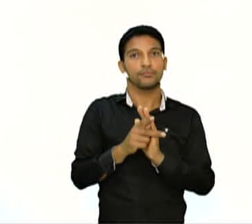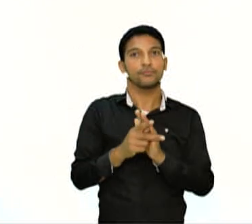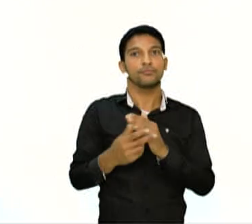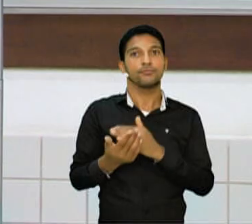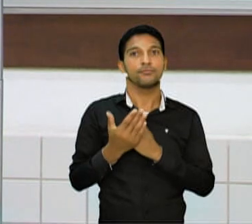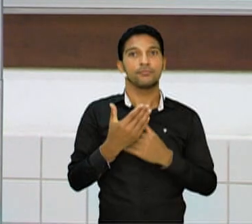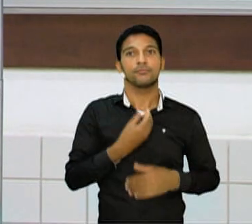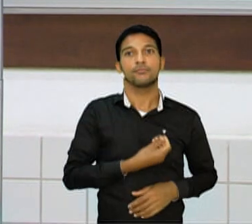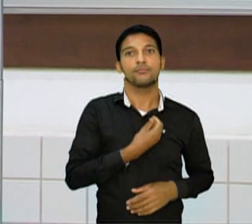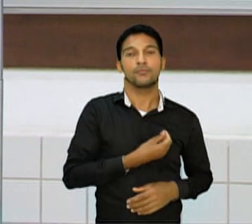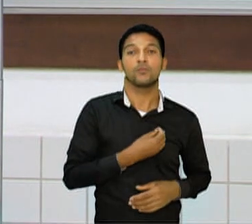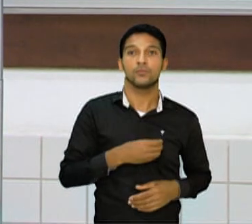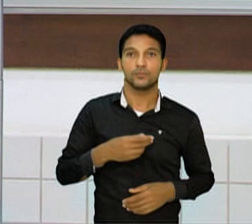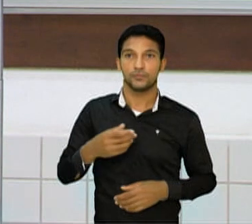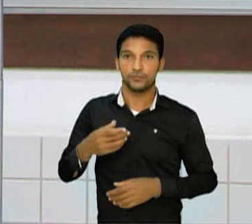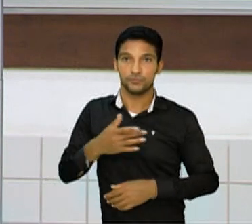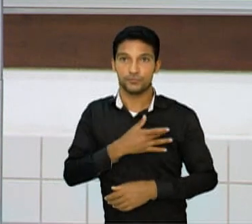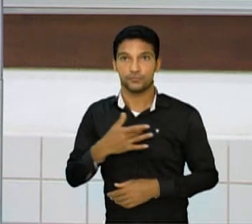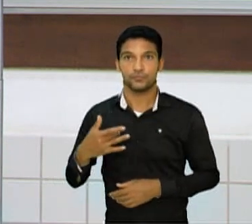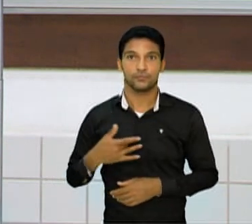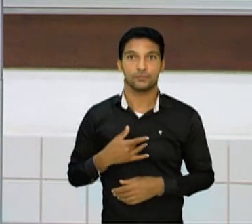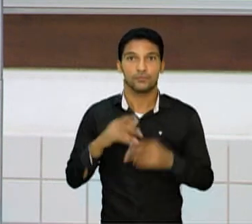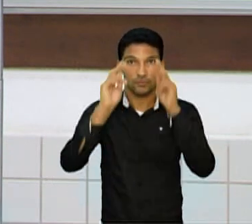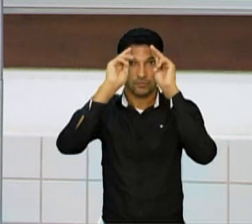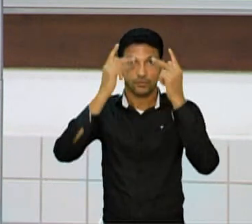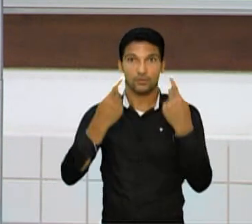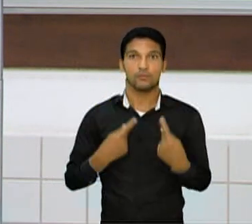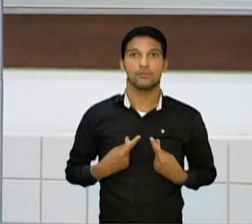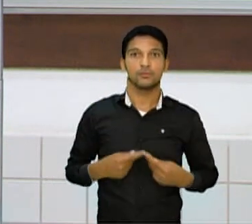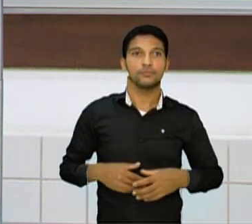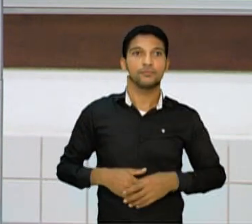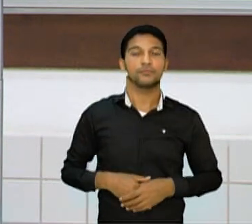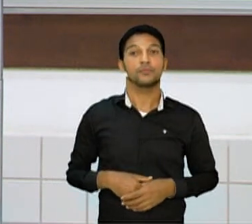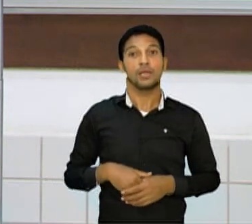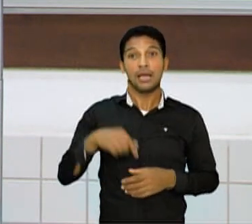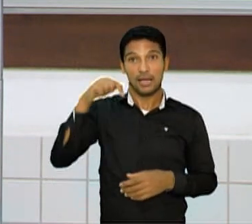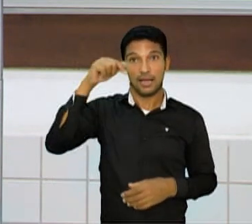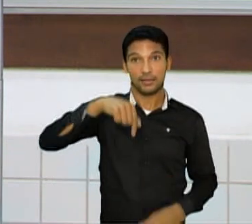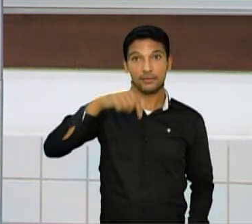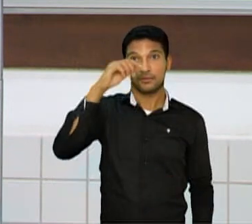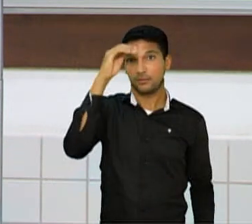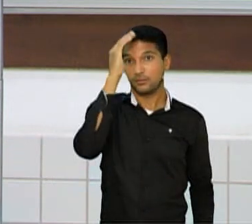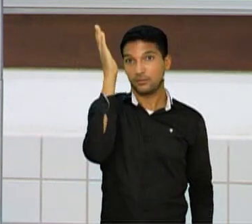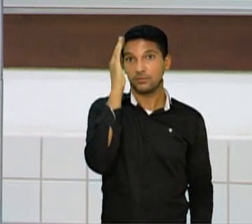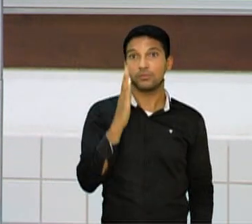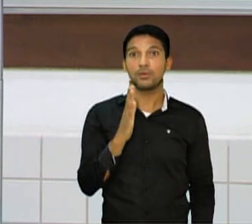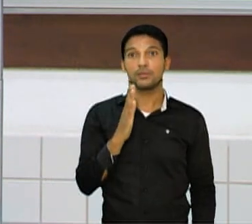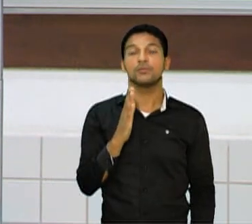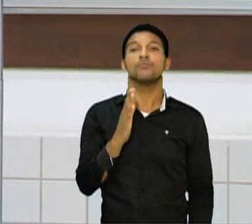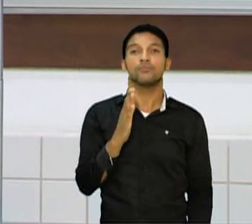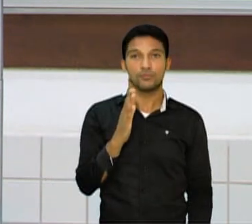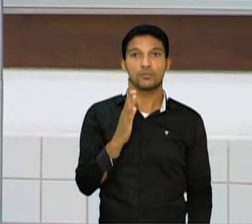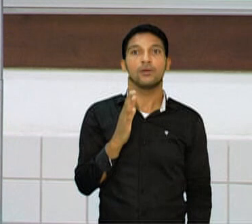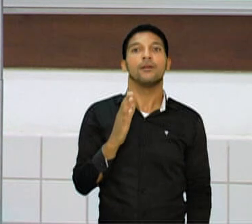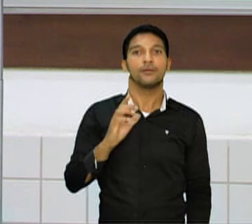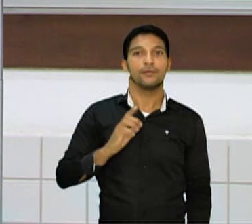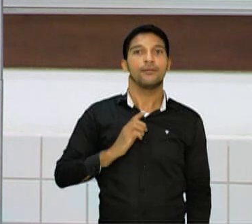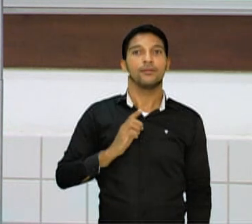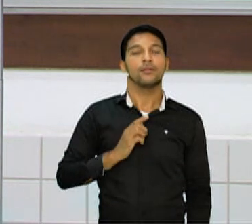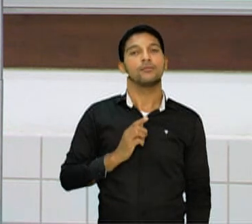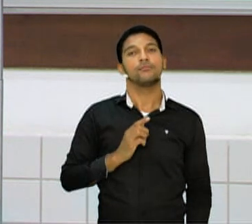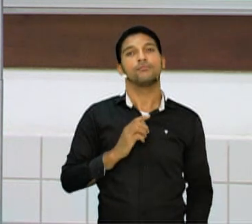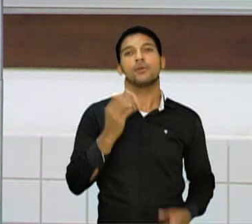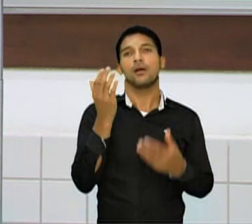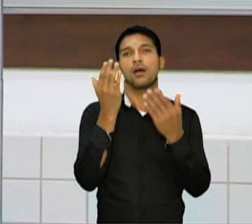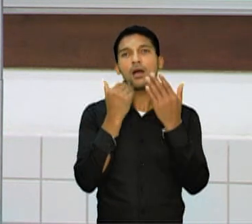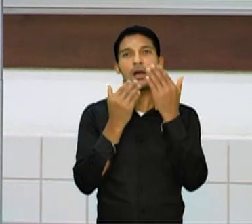Quando falamos em alimento, dentro do cenário brasileiro, nós somos elogiados por causa disso, em termos de mundo, nossa